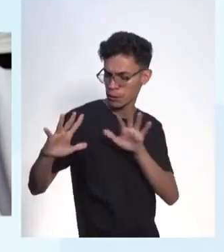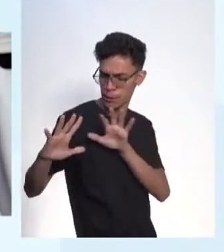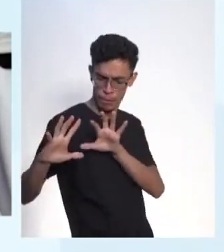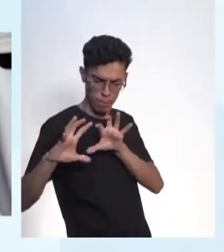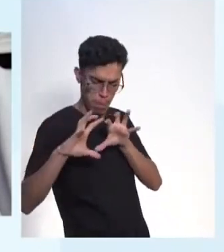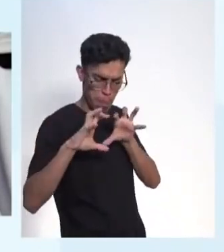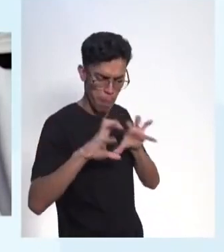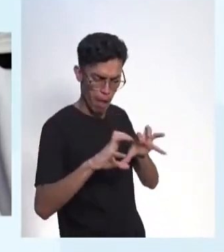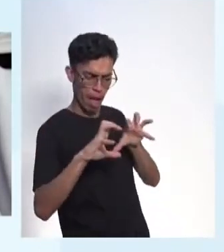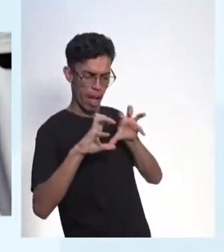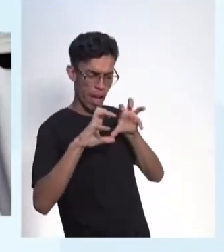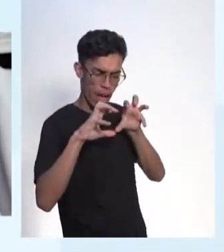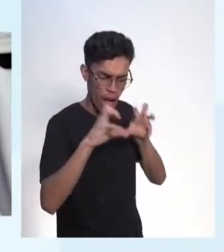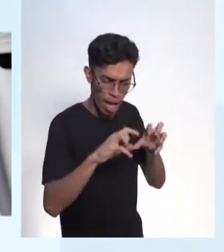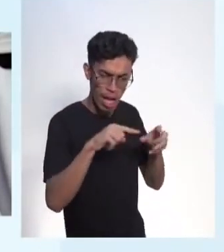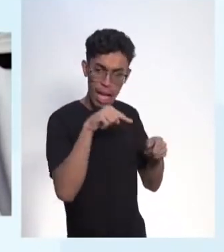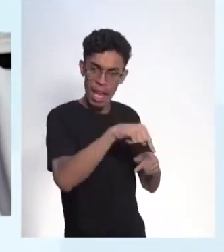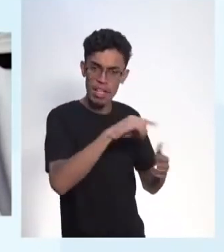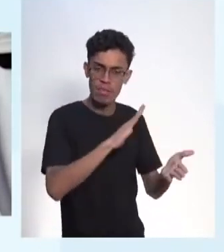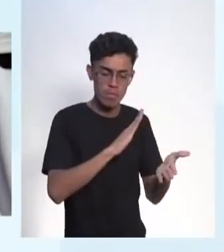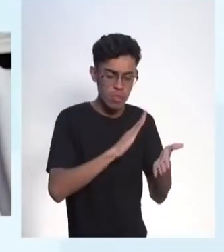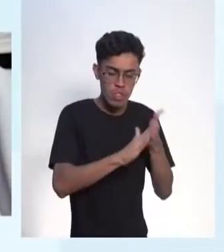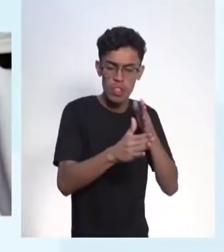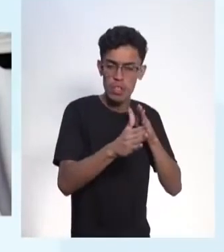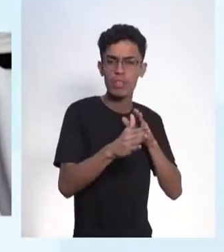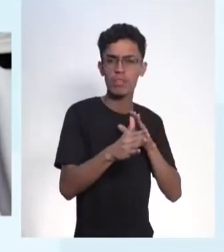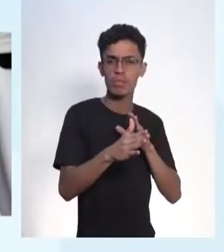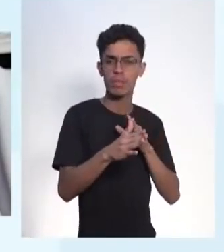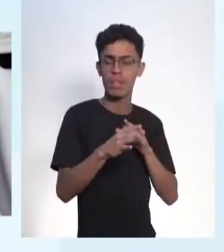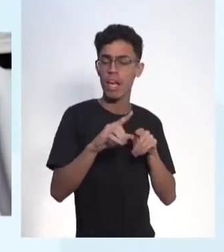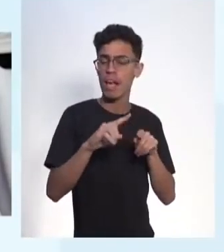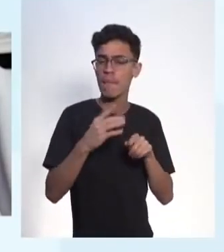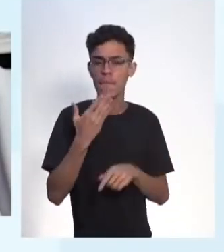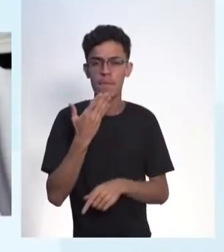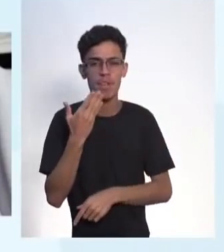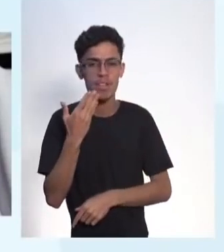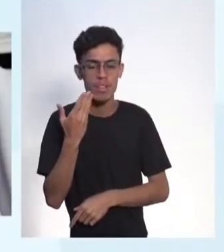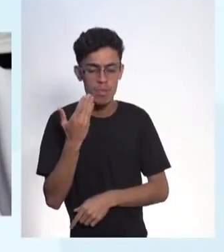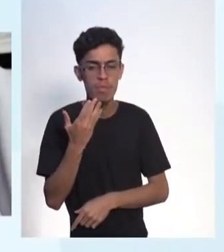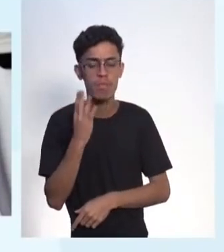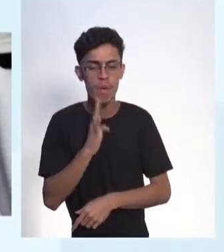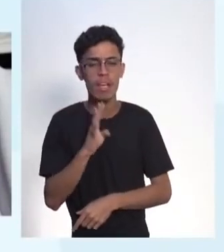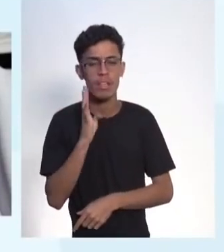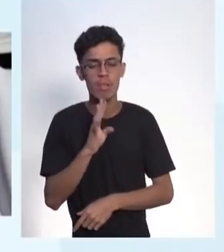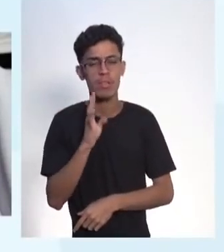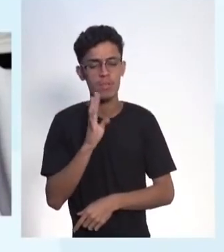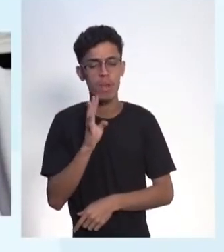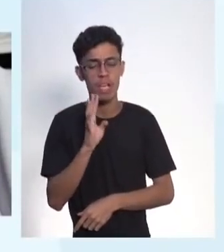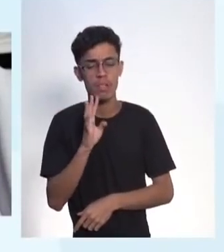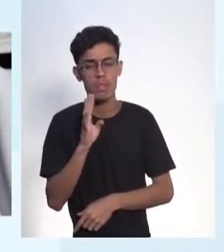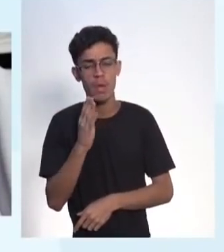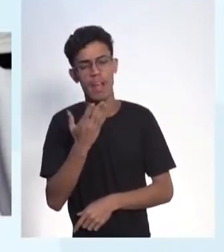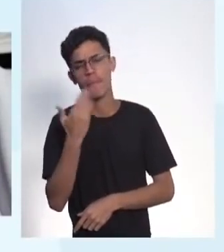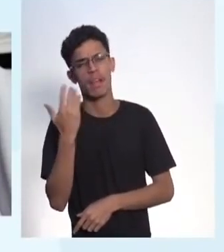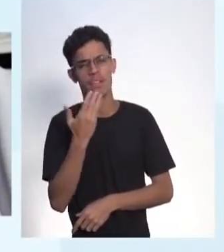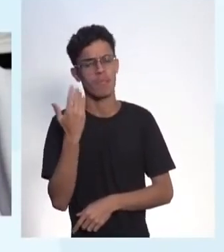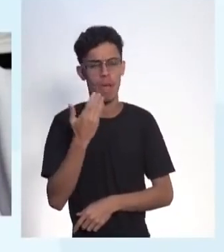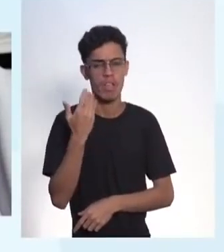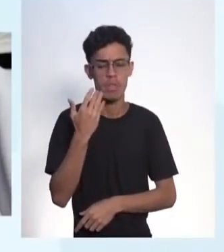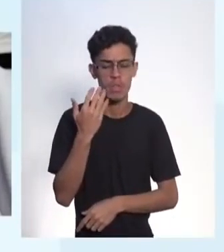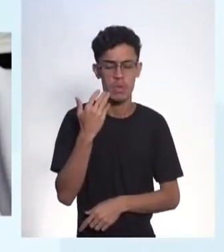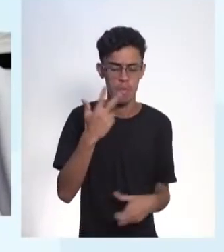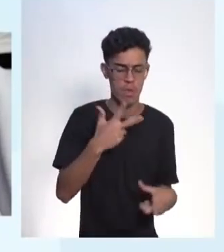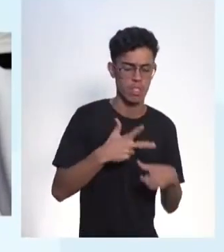os escravizados fugidos, era mais fácil vencer os holandeses lá da invasão holandesa do que